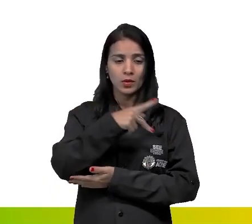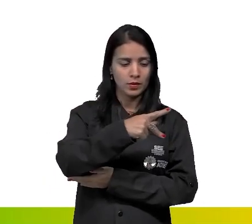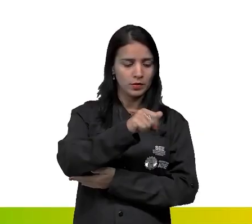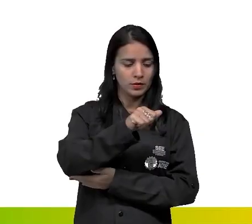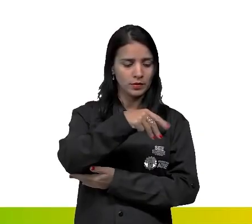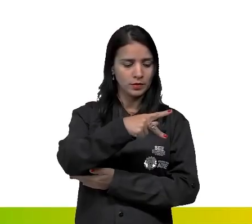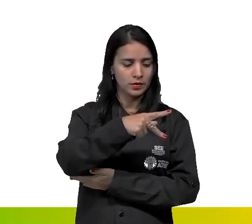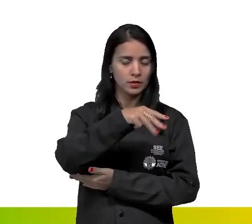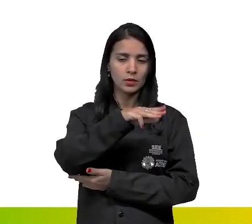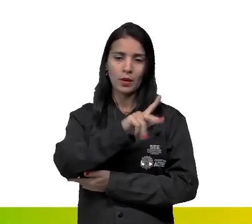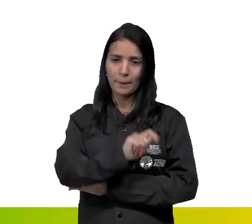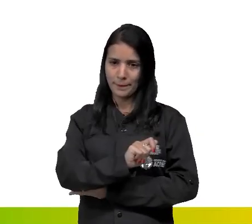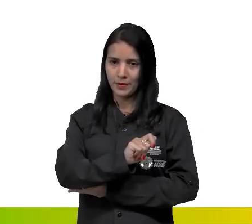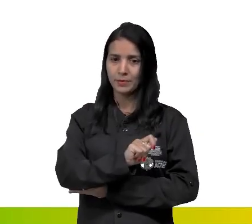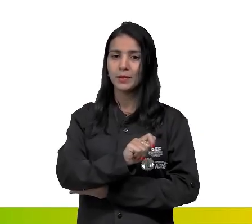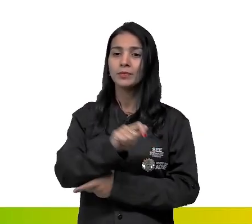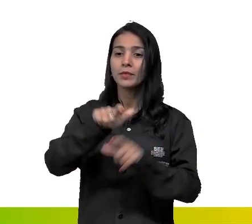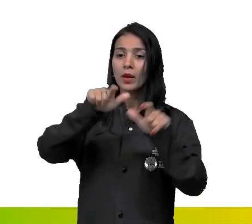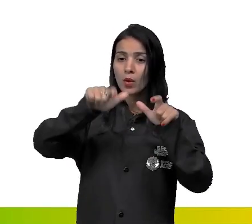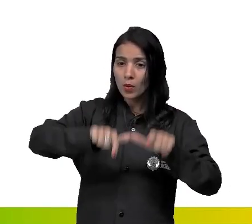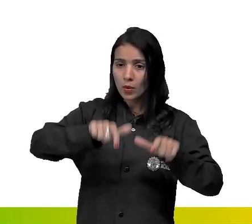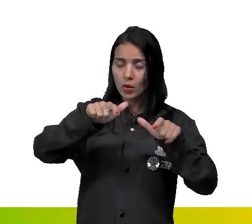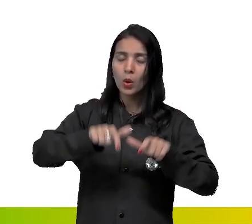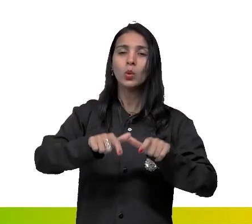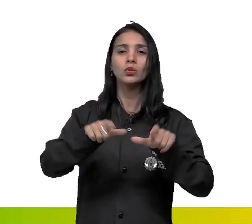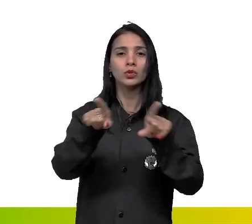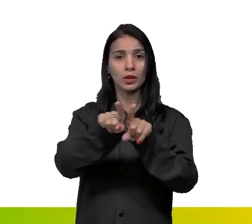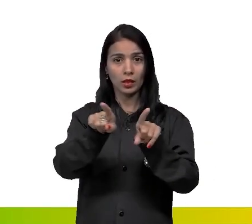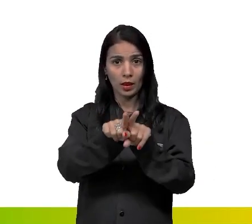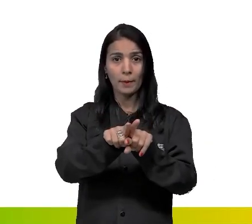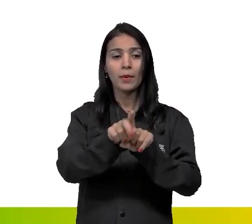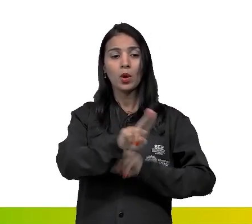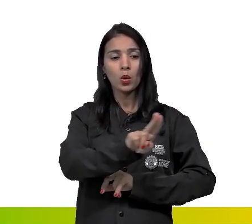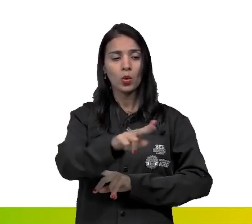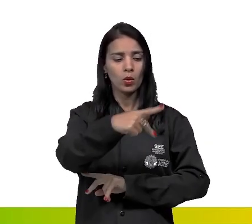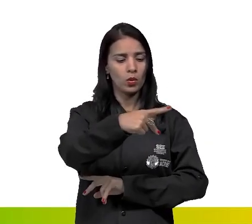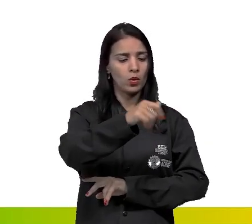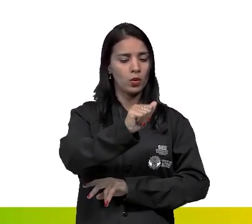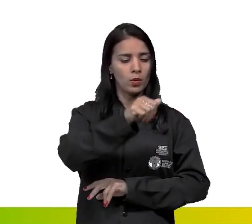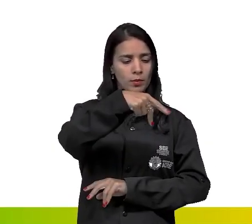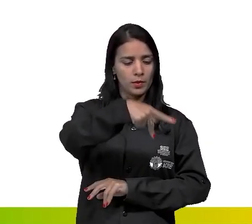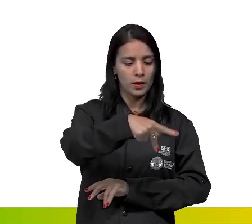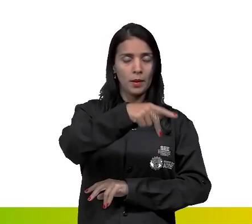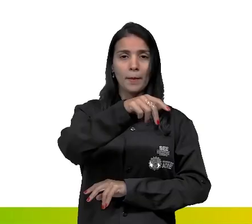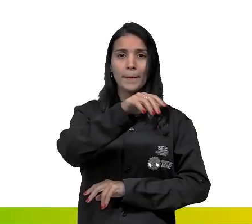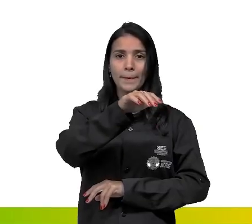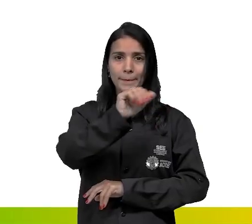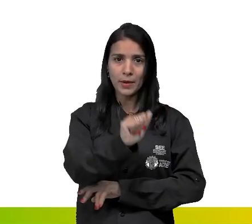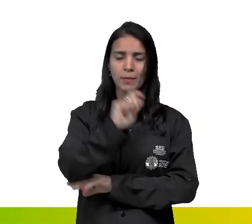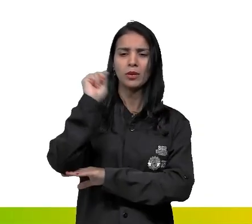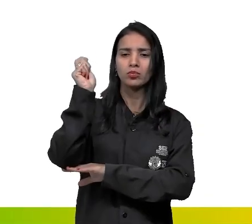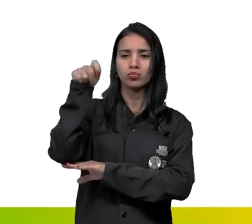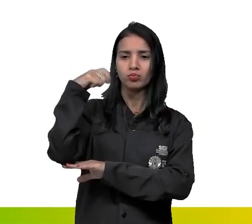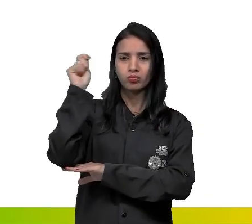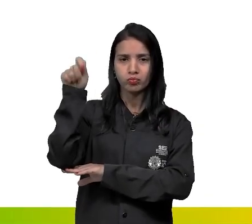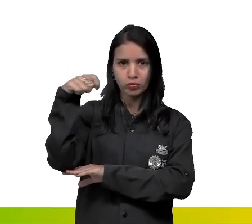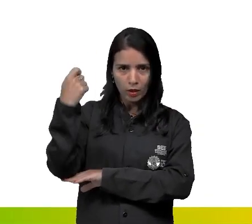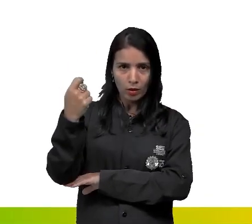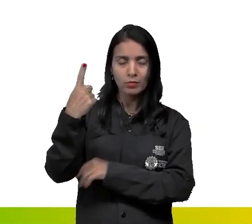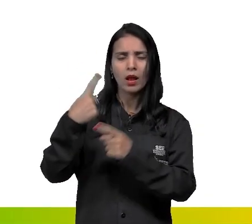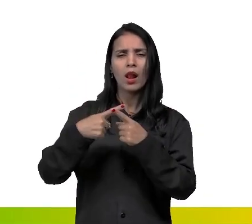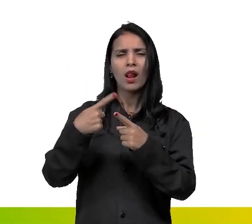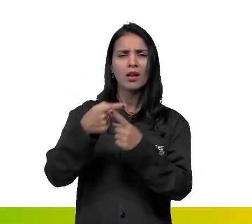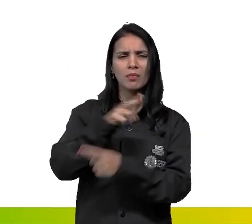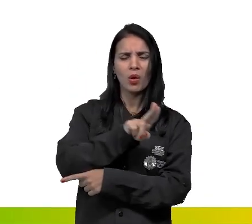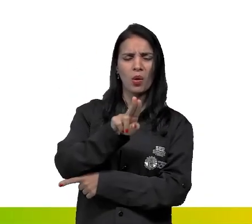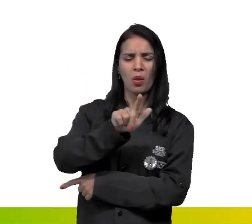de Pampa. Esse bioma ele é também chamado de Pampa Gaúcho. Por que, professor, ele é chamado de Pampa